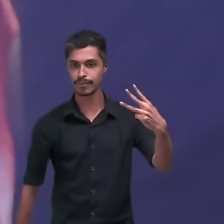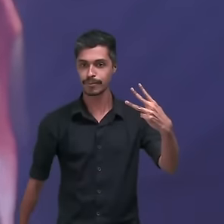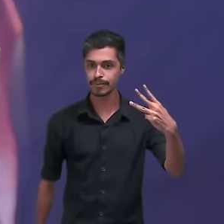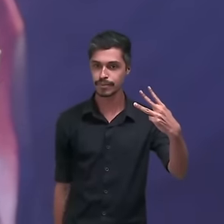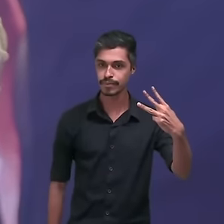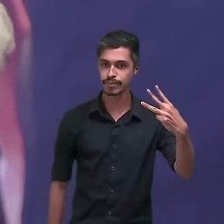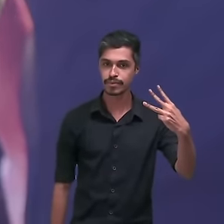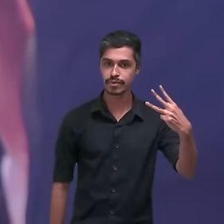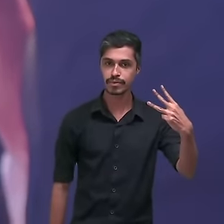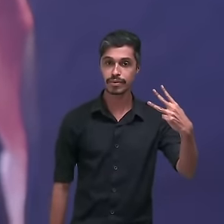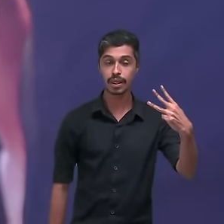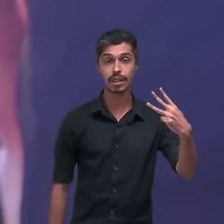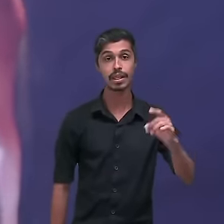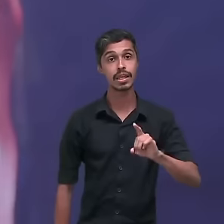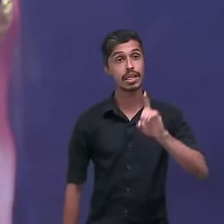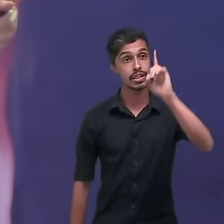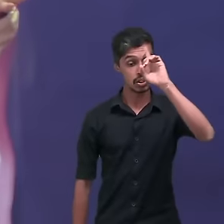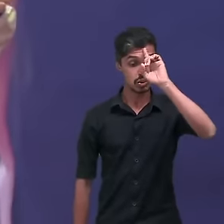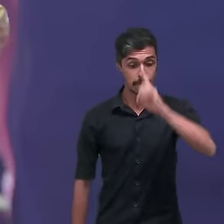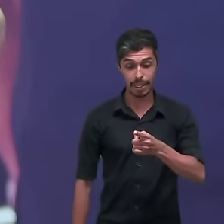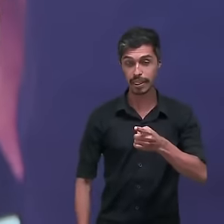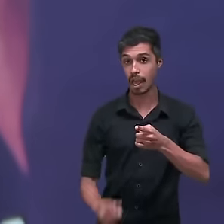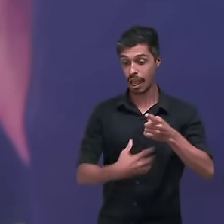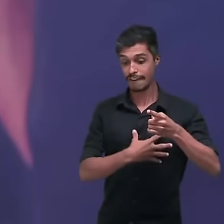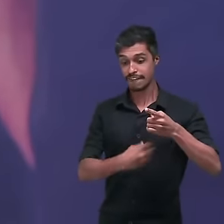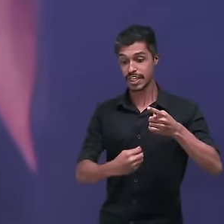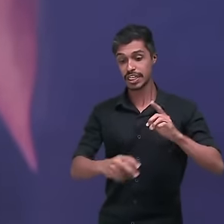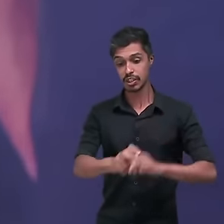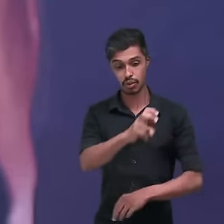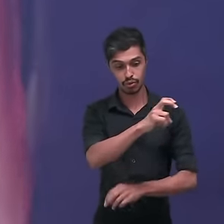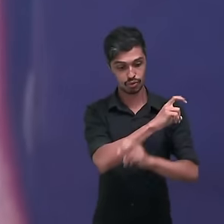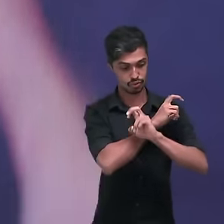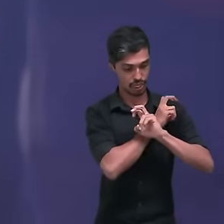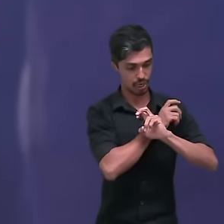Deus vai colocar uma filha de Faraó no seu caminho.